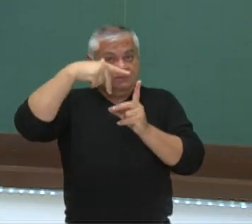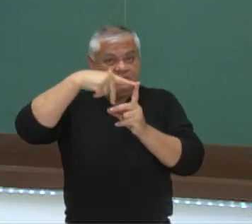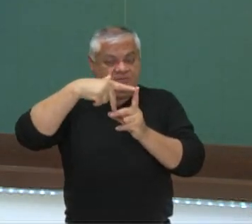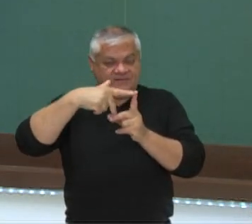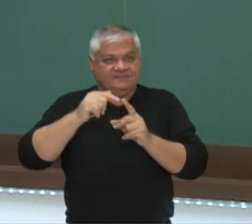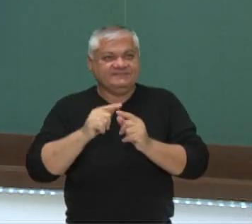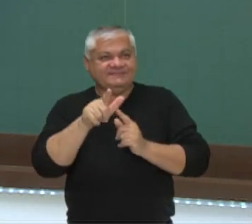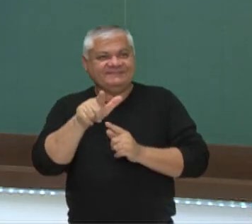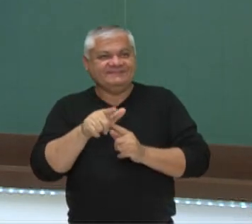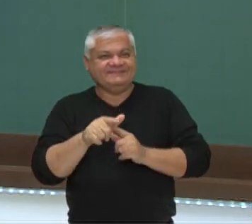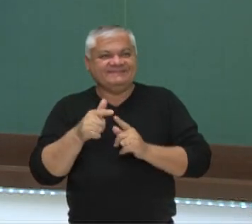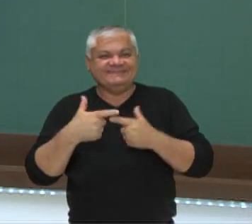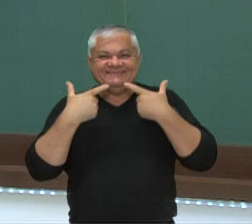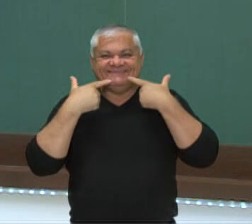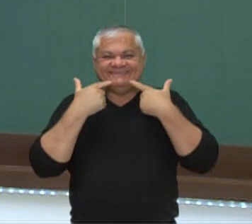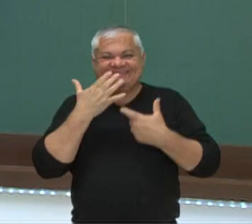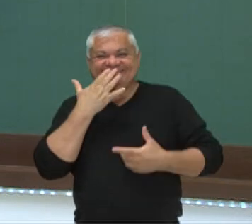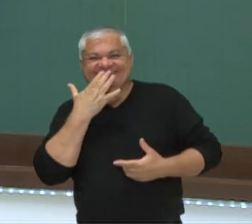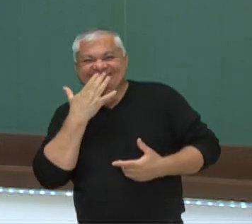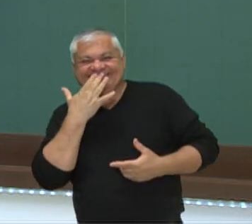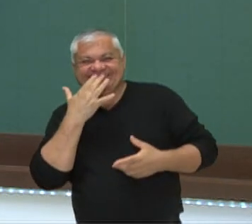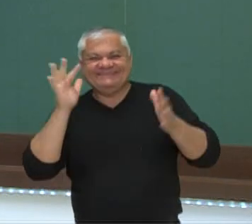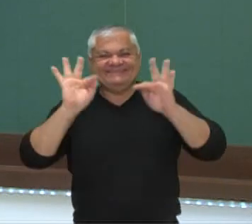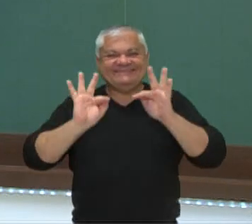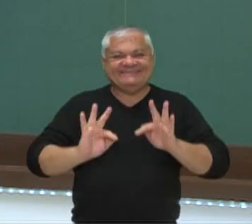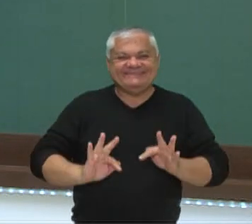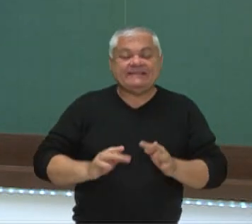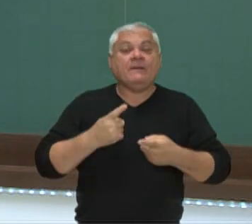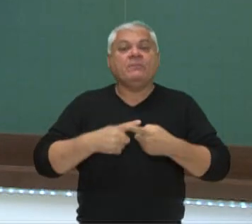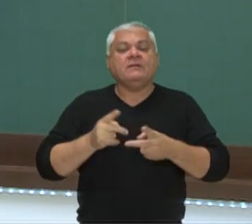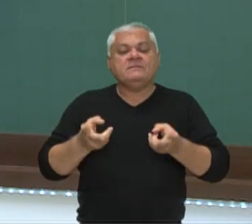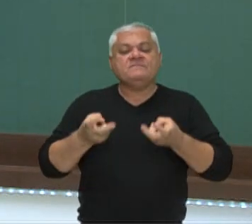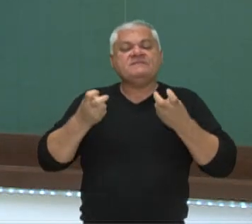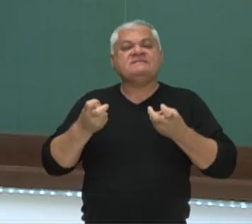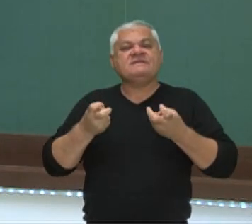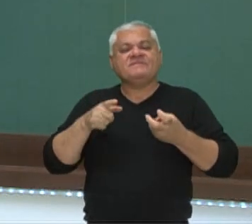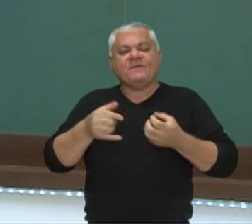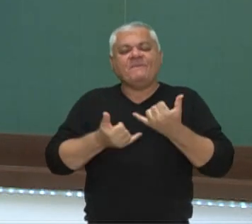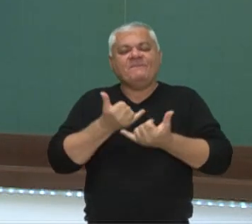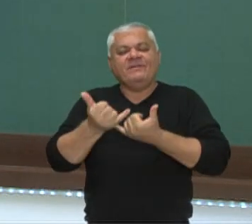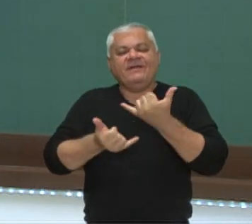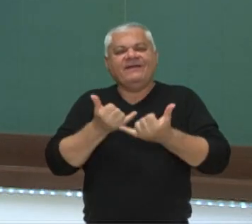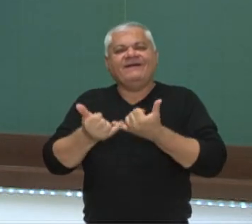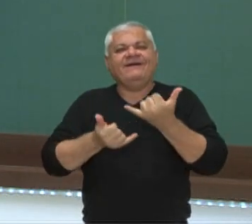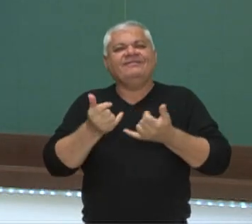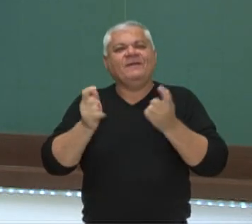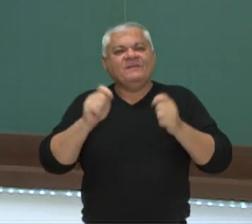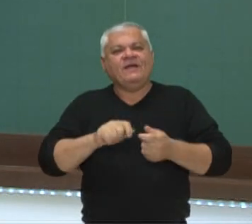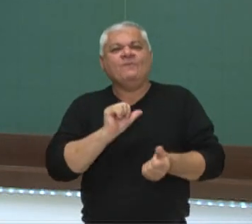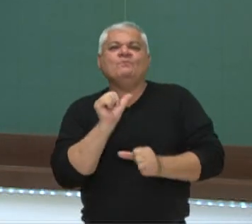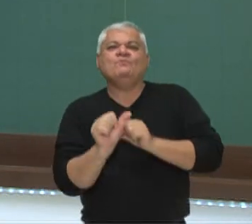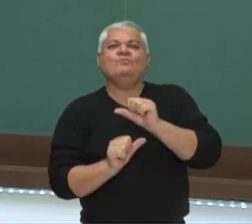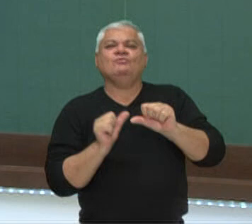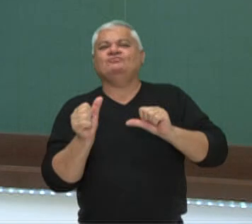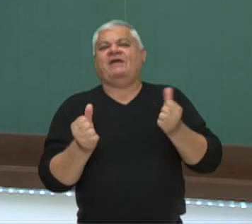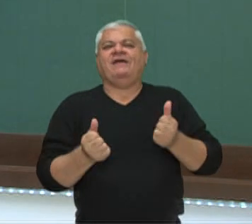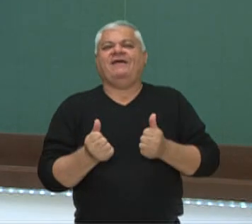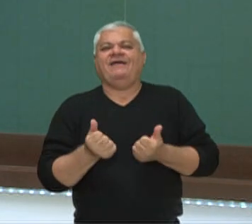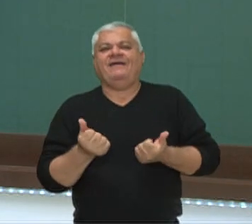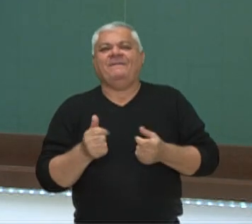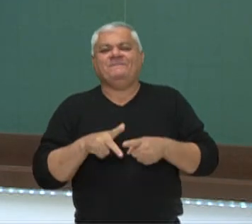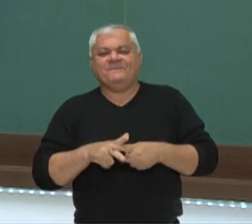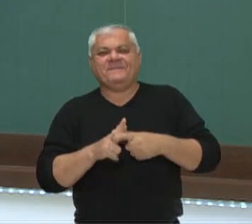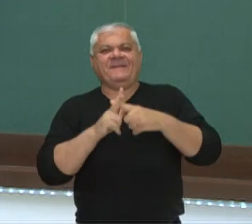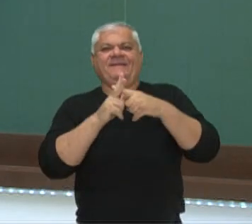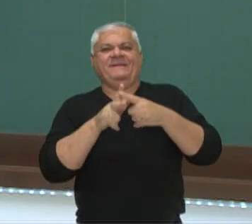feliz, porque ele percebeu que o hobby dele não era ruim, que ele apenas precisava de um